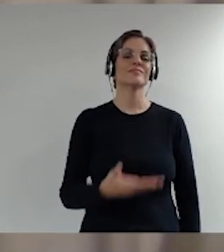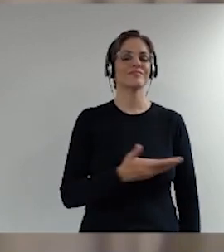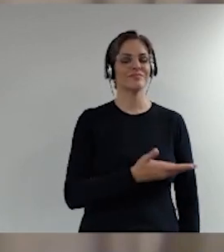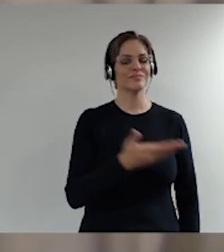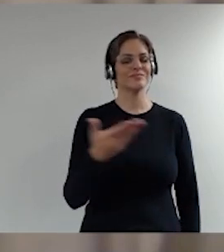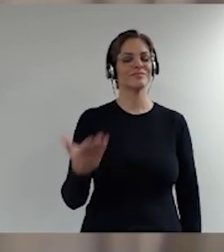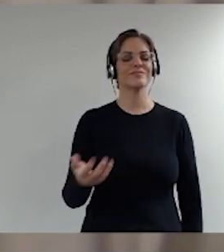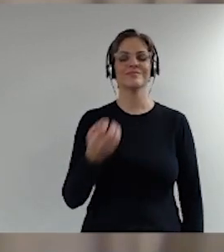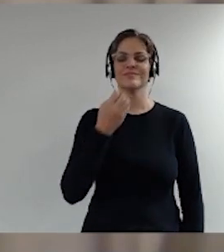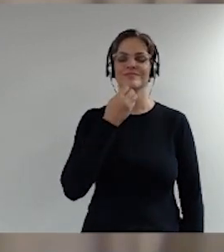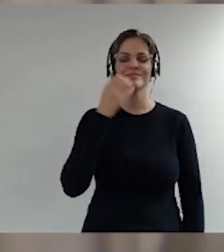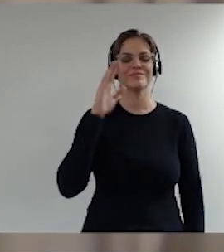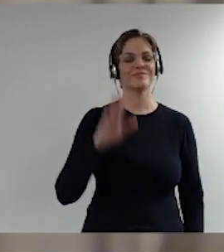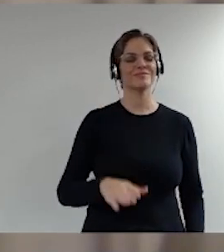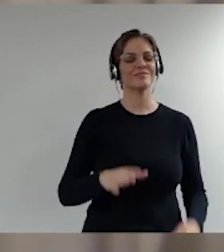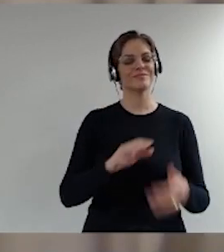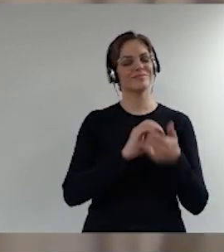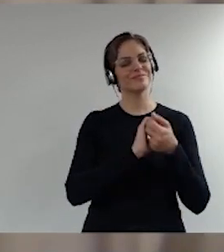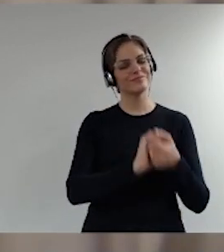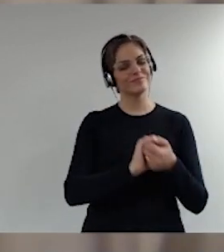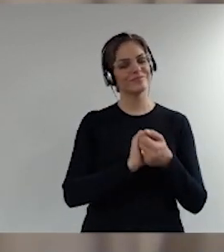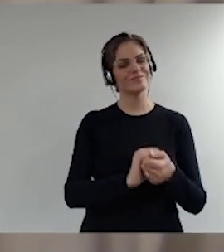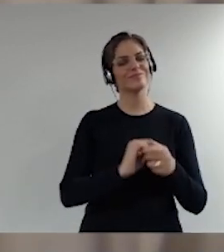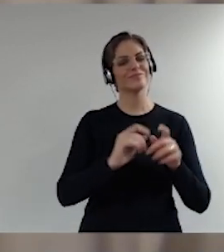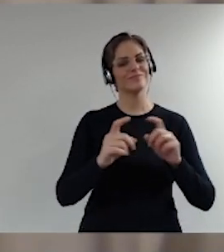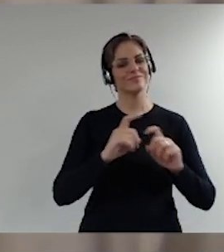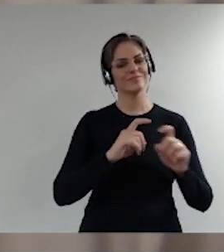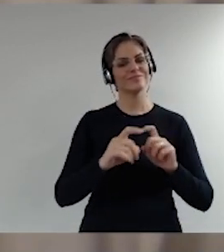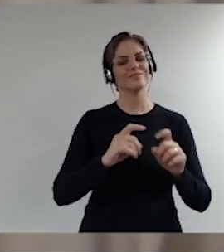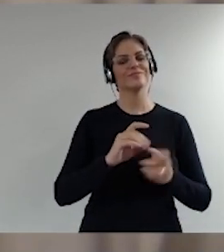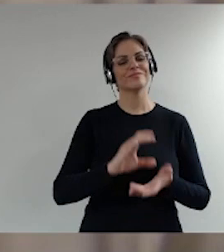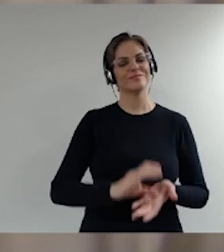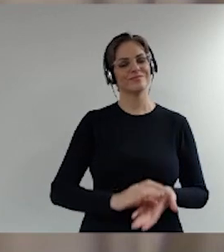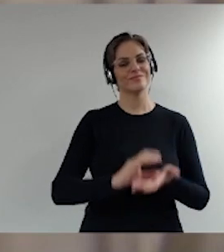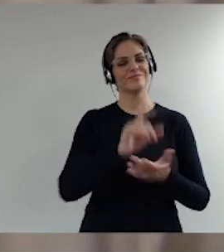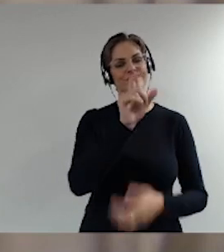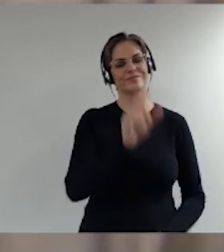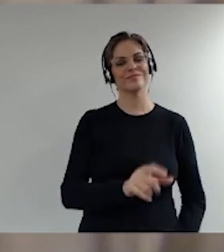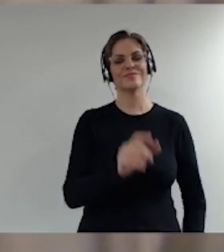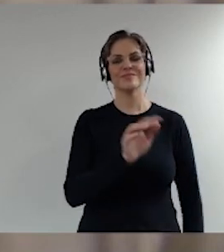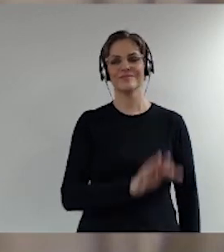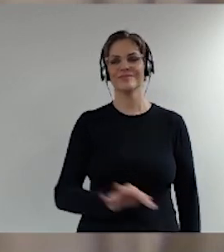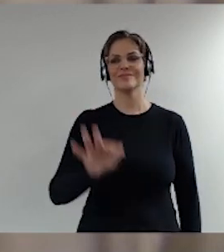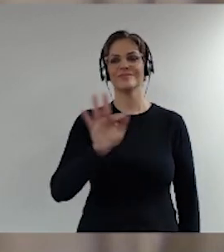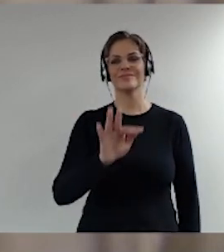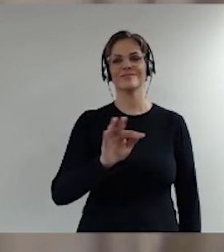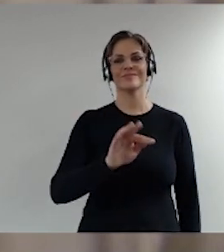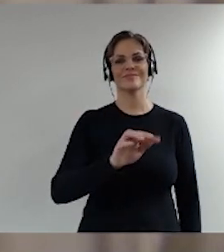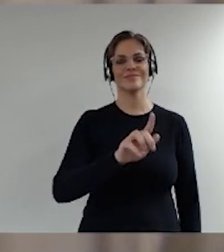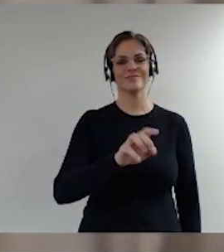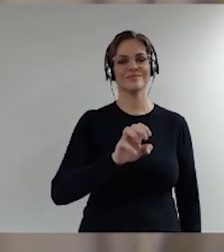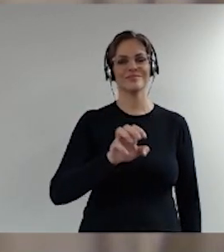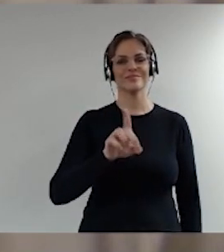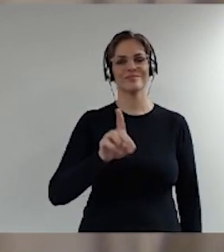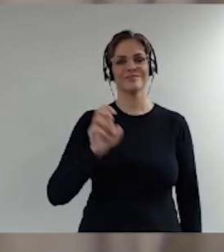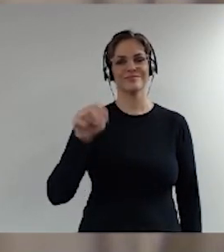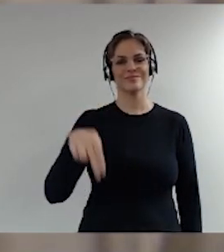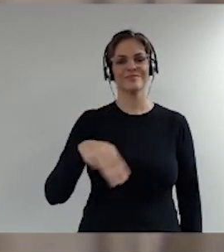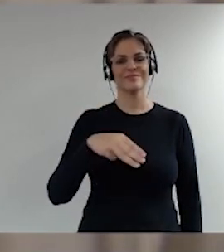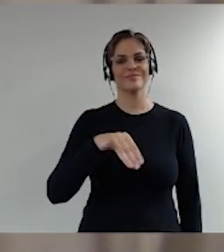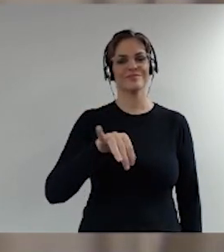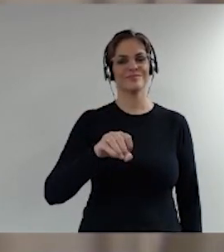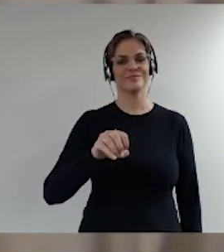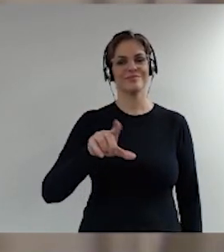tarde ao nosso moderador, doutor conselheiro federal, Jedson Maioli,